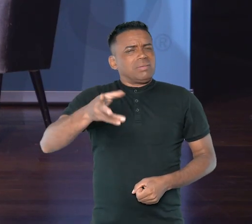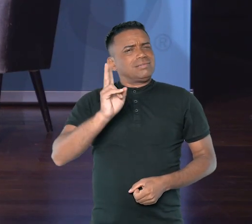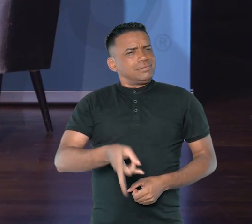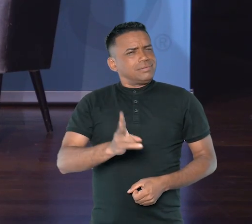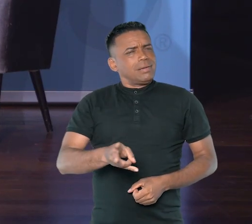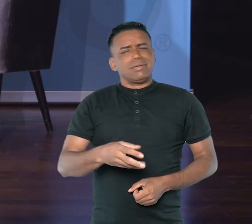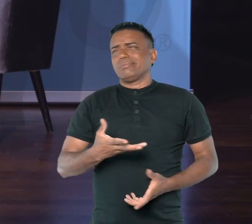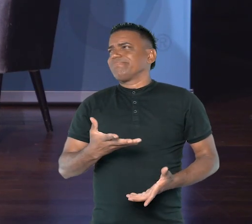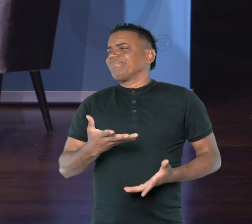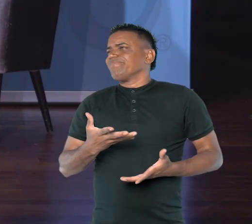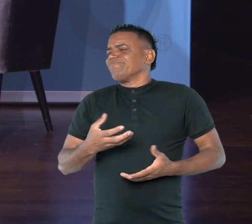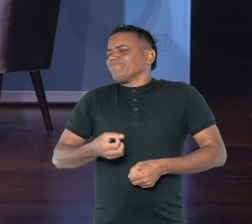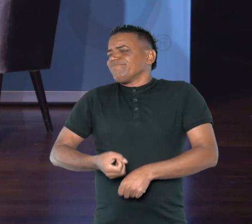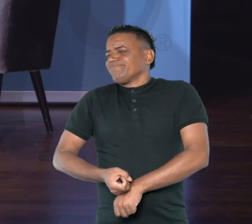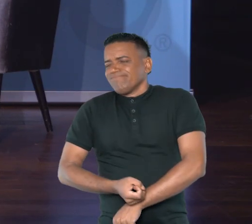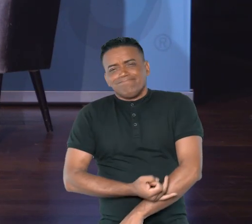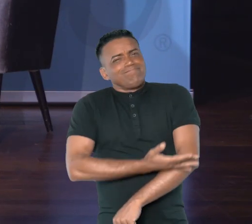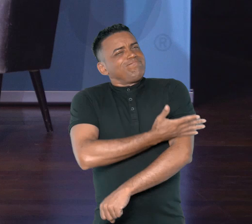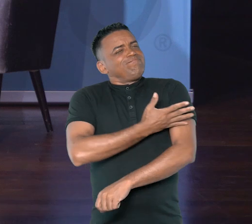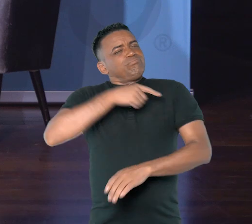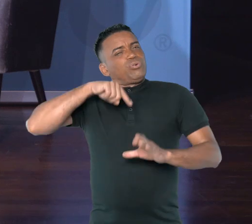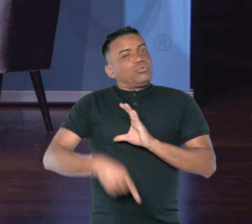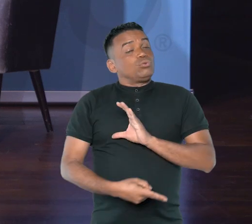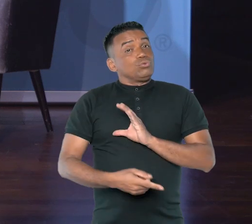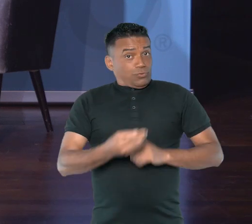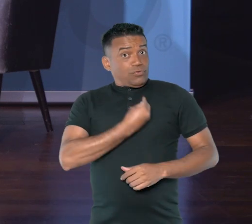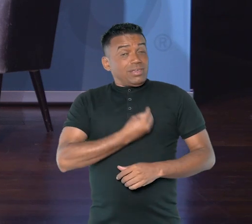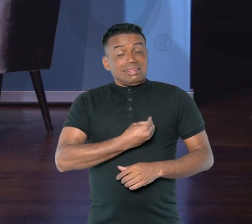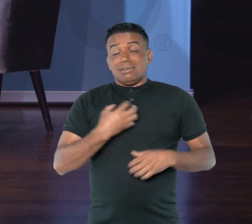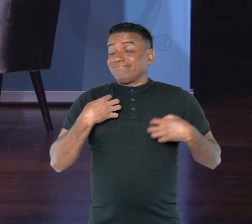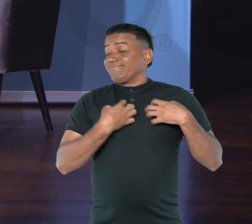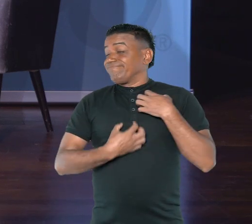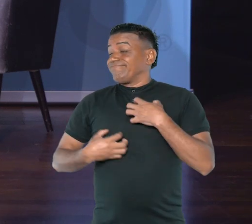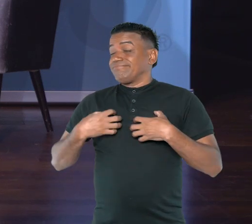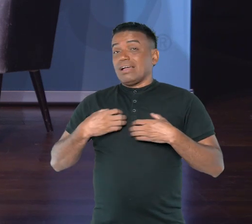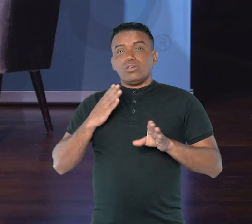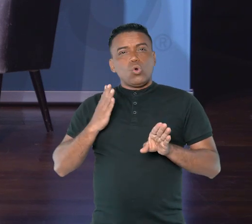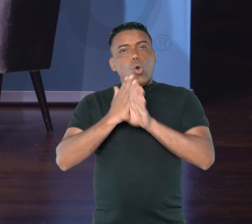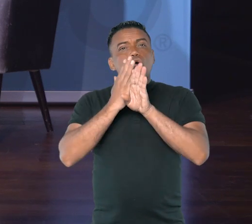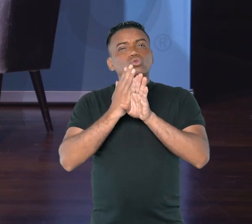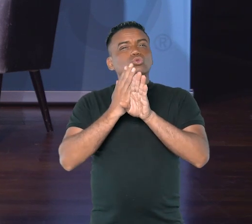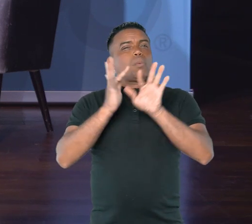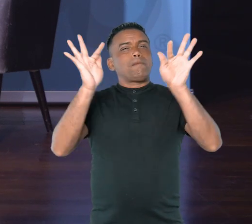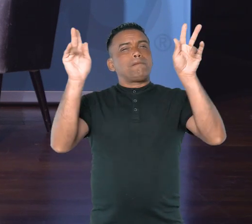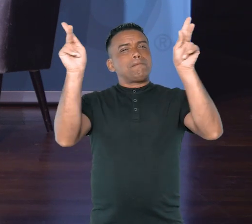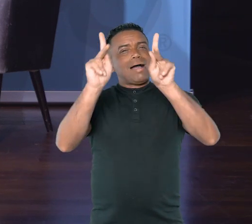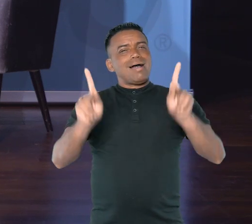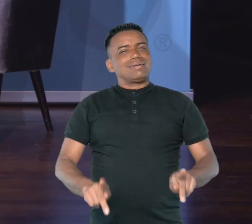clichê que me comove demasiadamente. A vida é mesmo desassossego, e encontro paz nessa